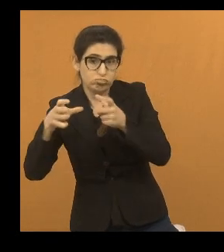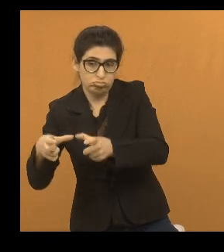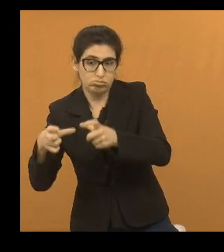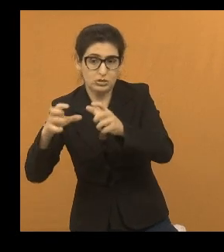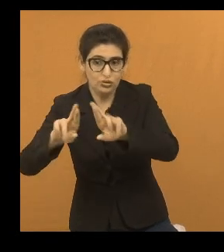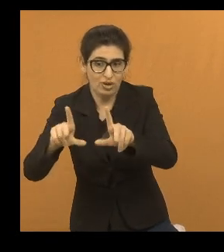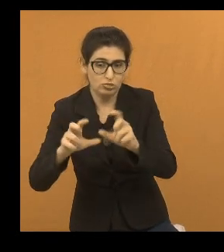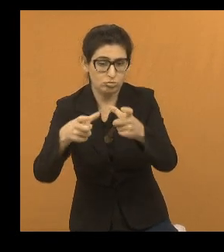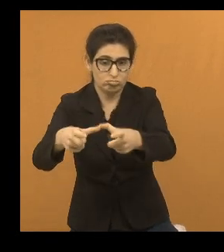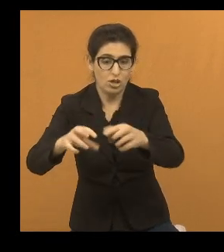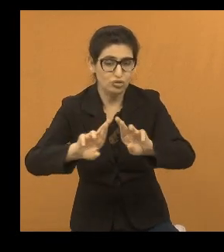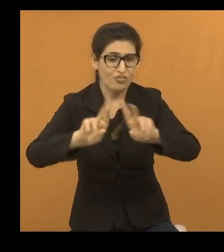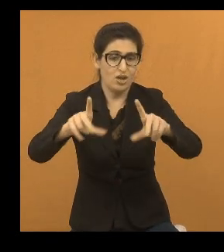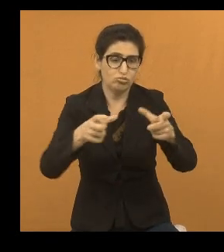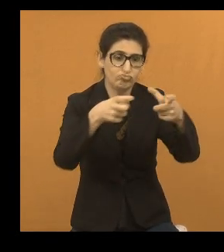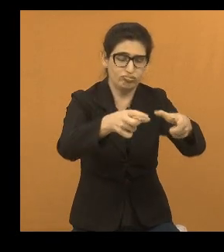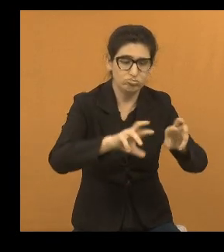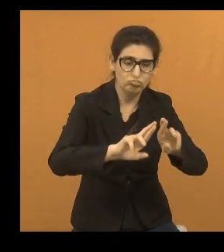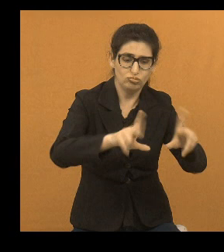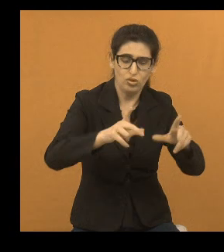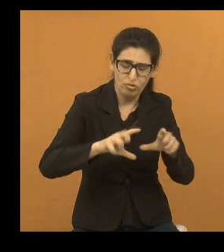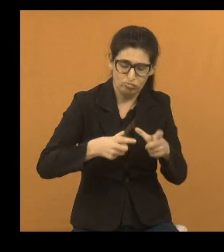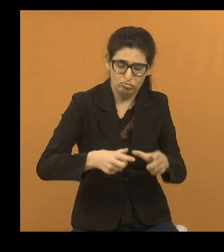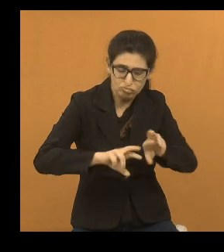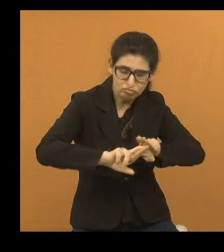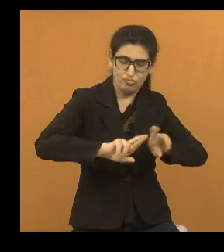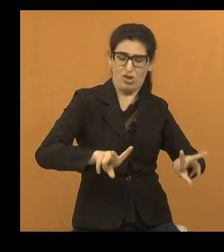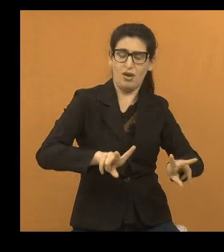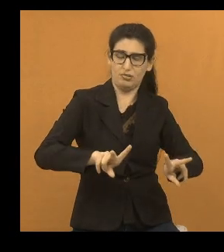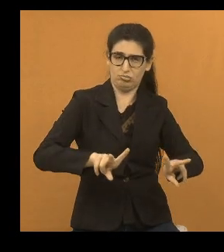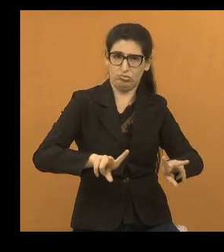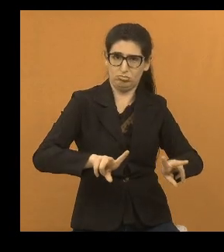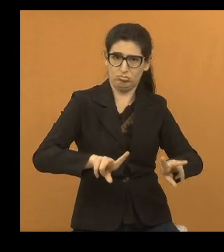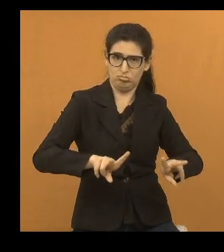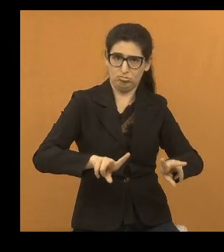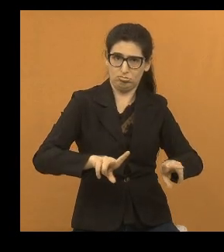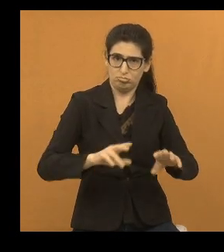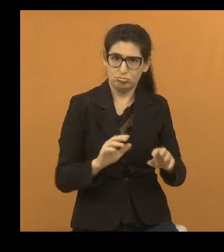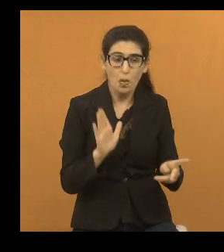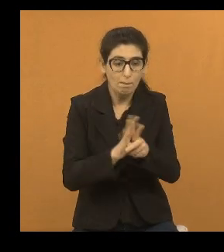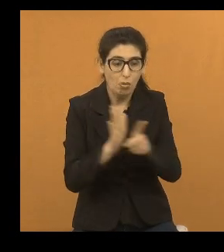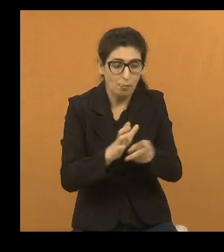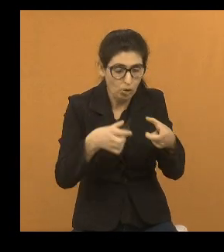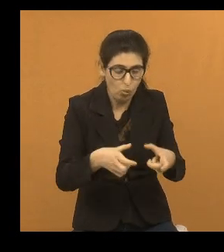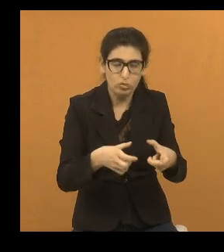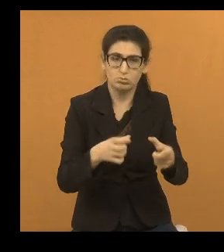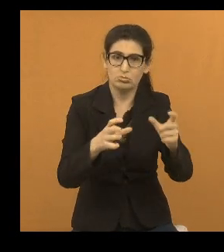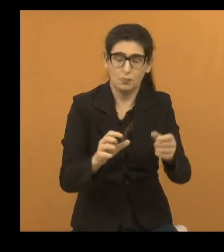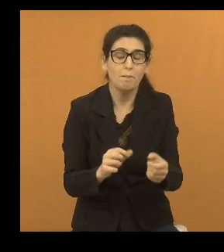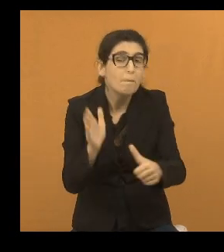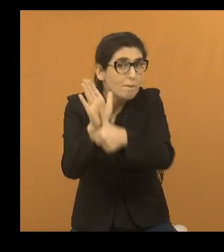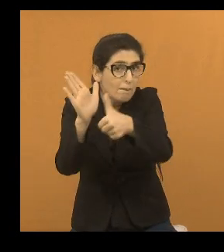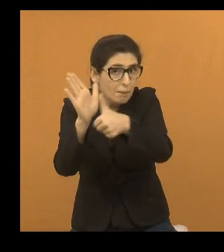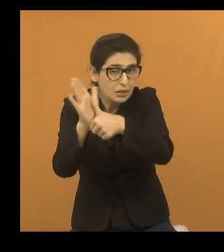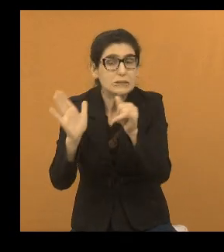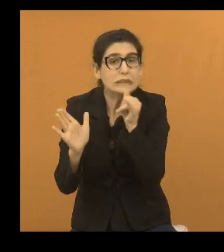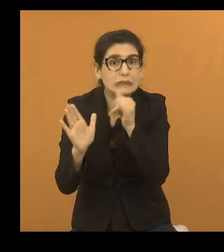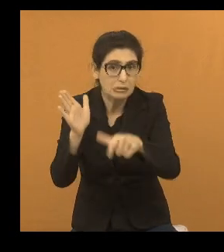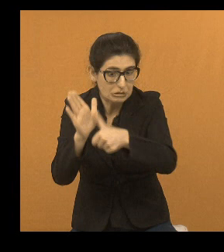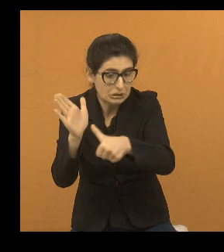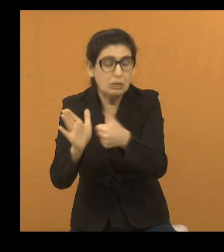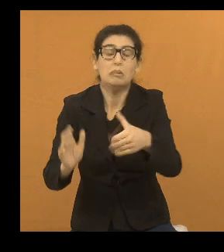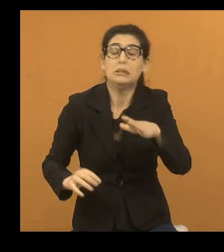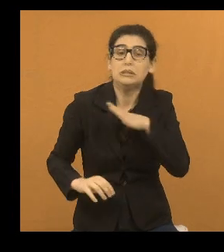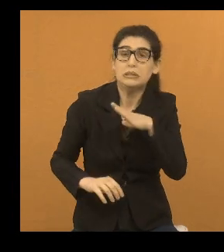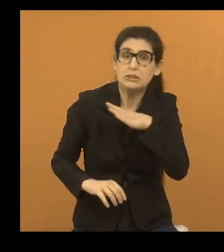Quais são essas macrozonas de destinação urbana com características específicas? A primeira é a macrozona de destinação